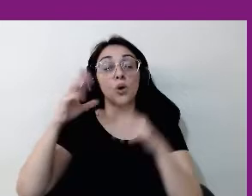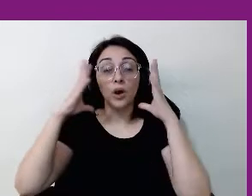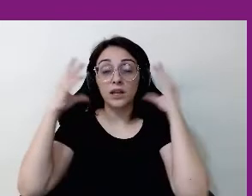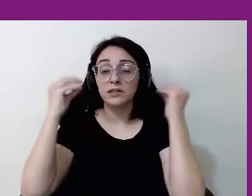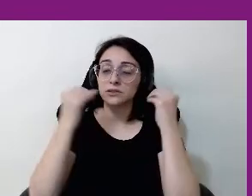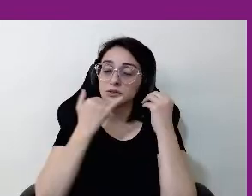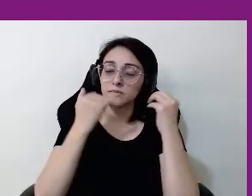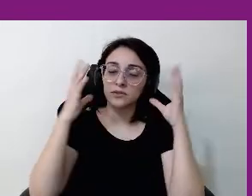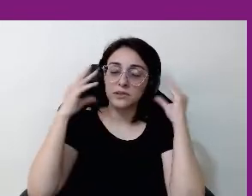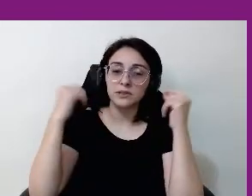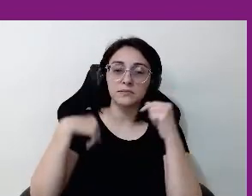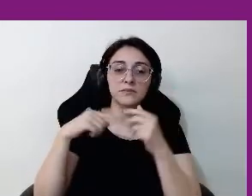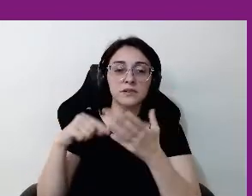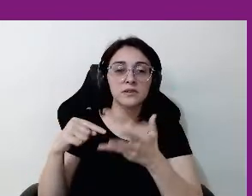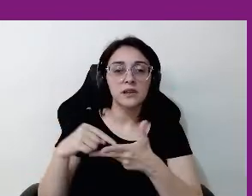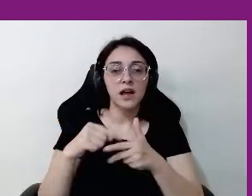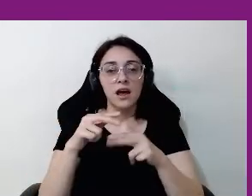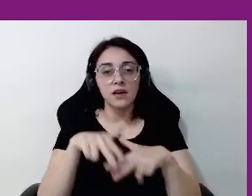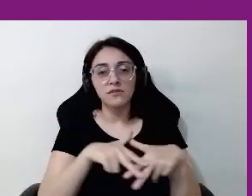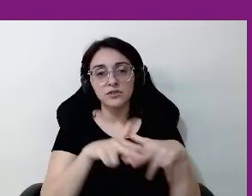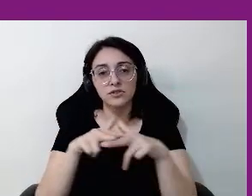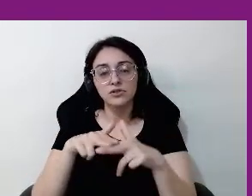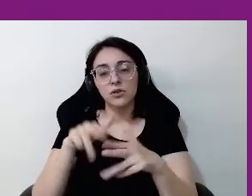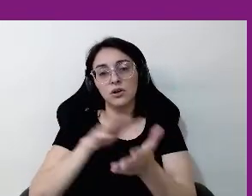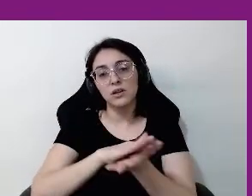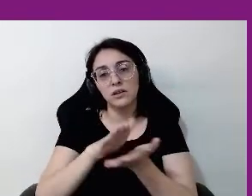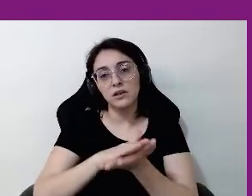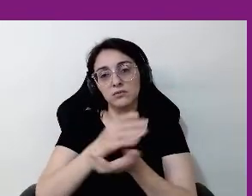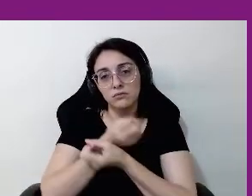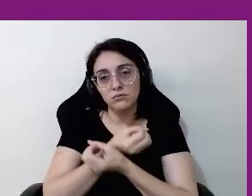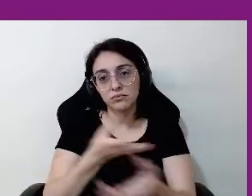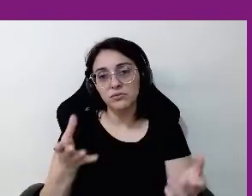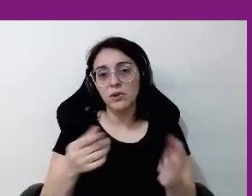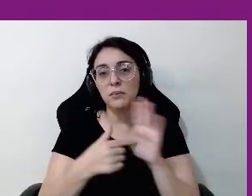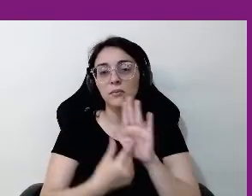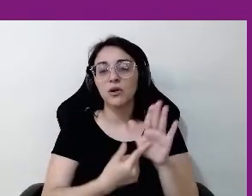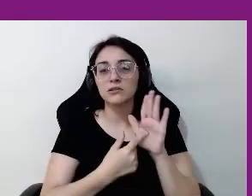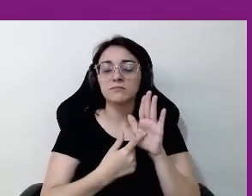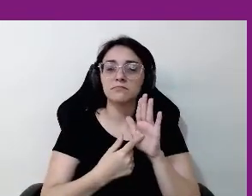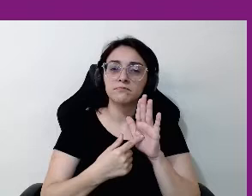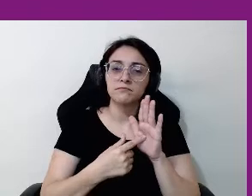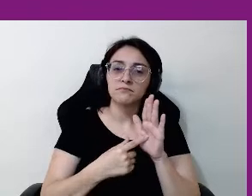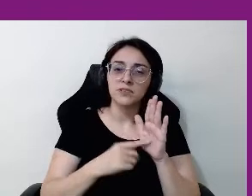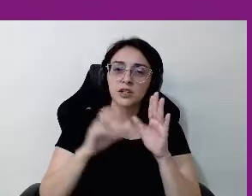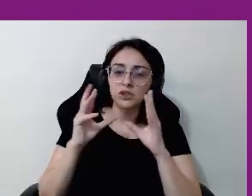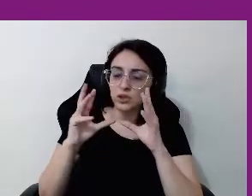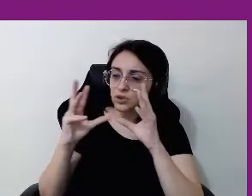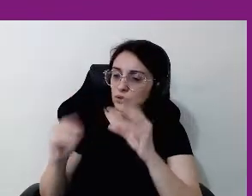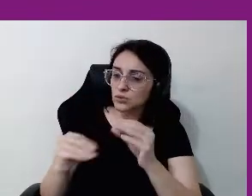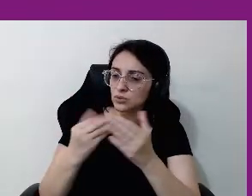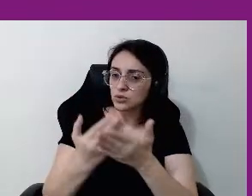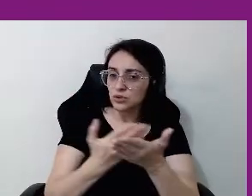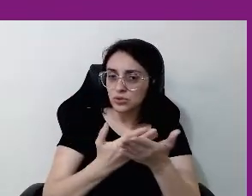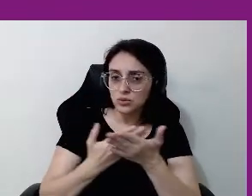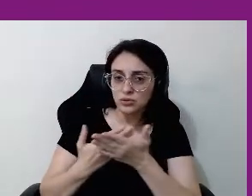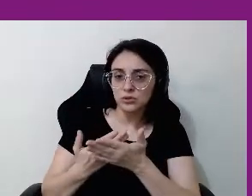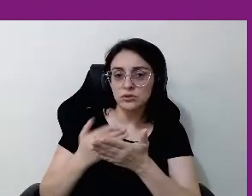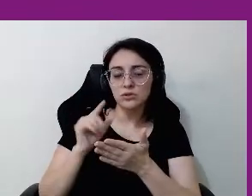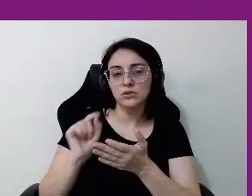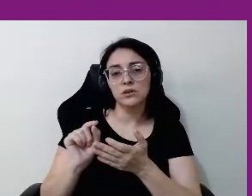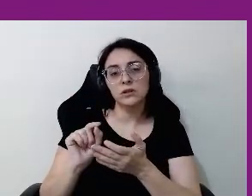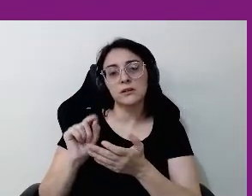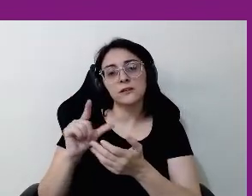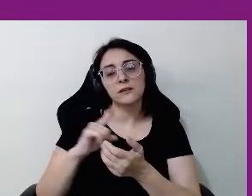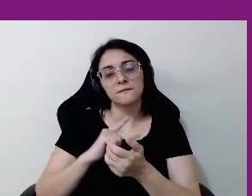e ela revisou a literatura e fez a publicação, mostrando que em praticamente todos os estudos em que